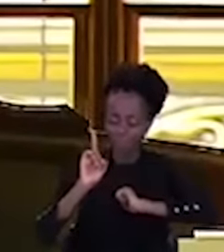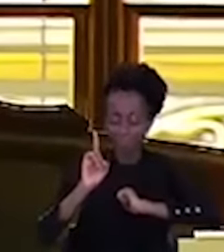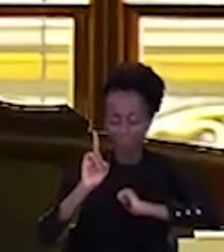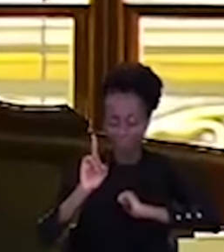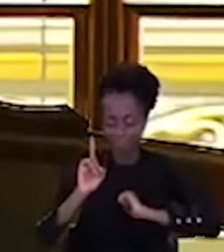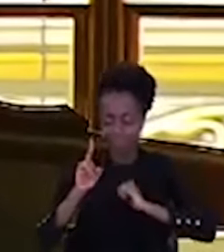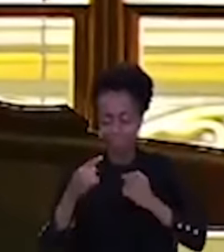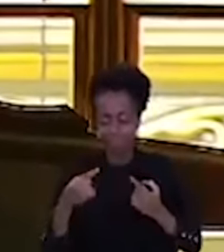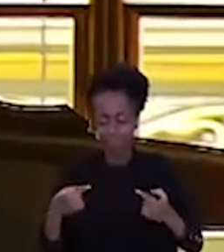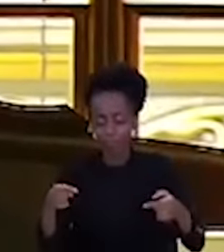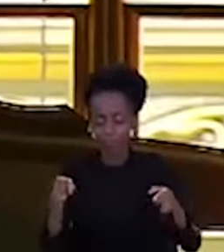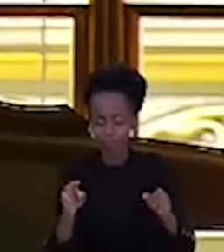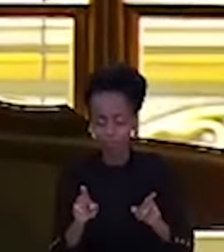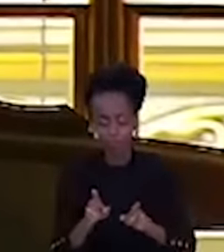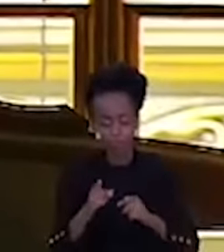meu